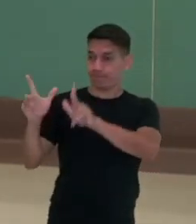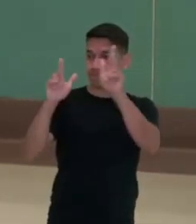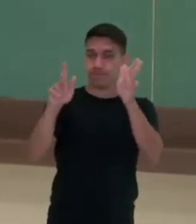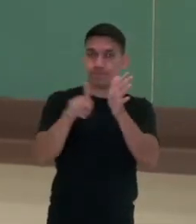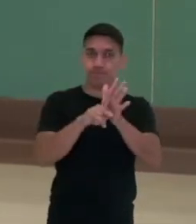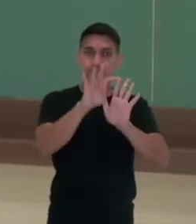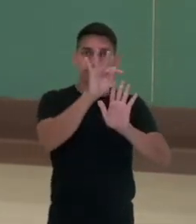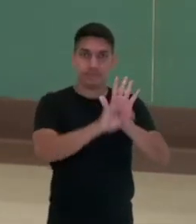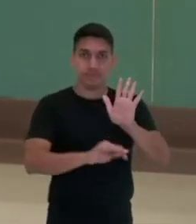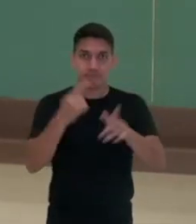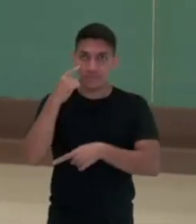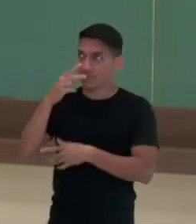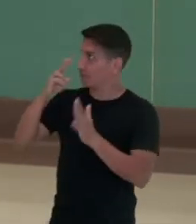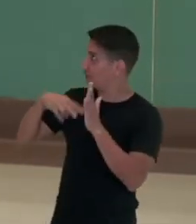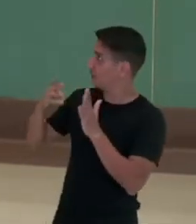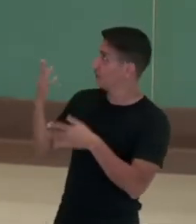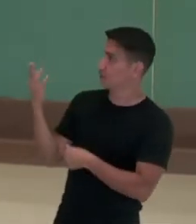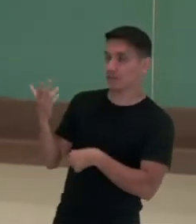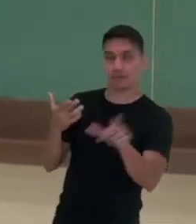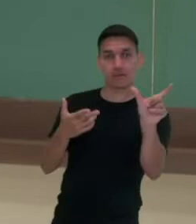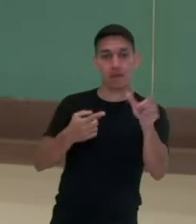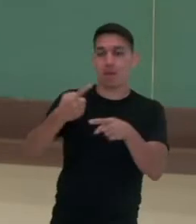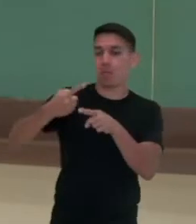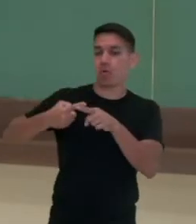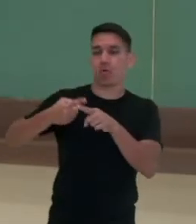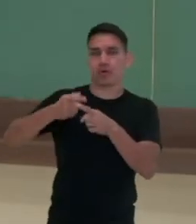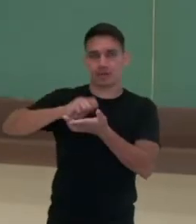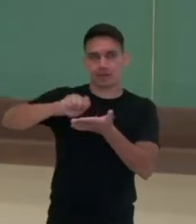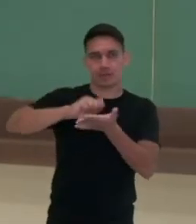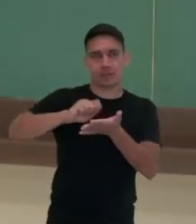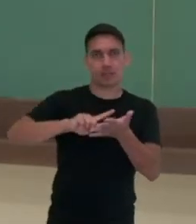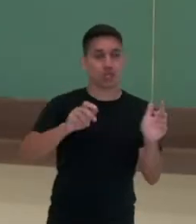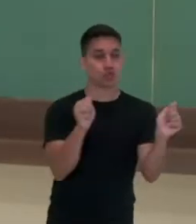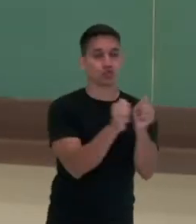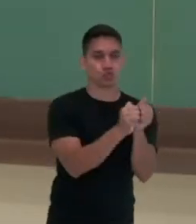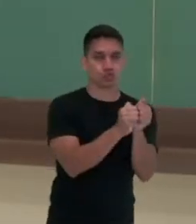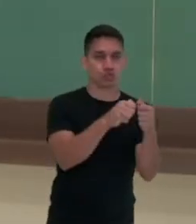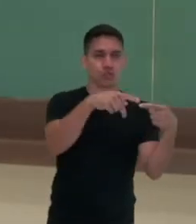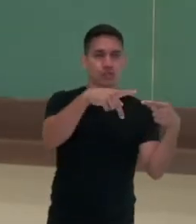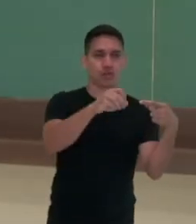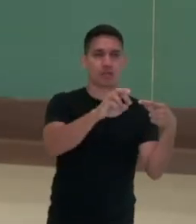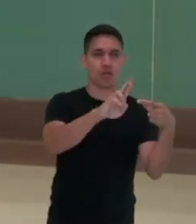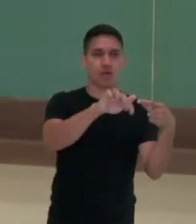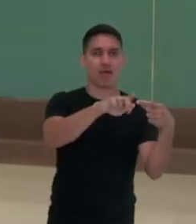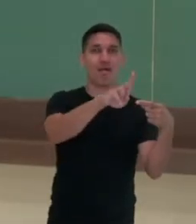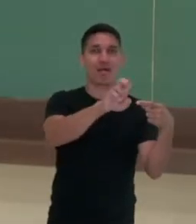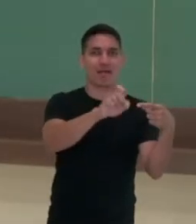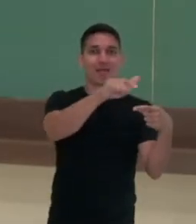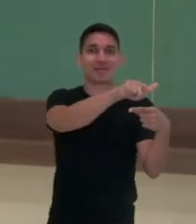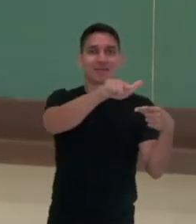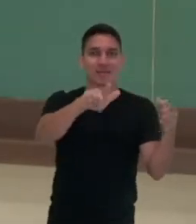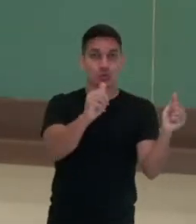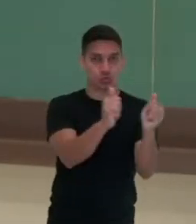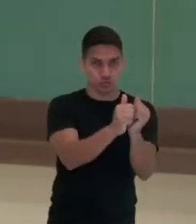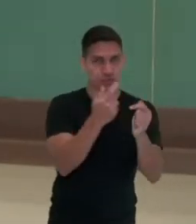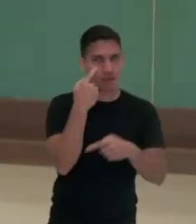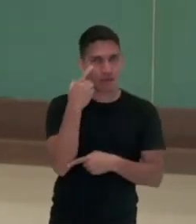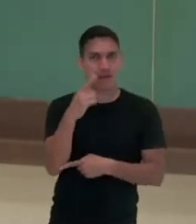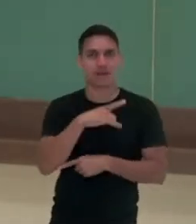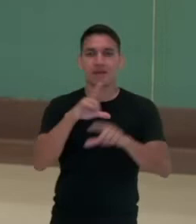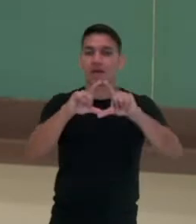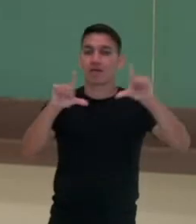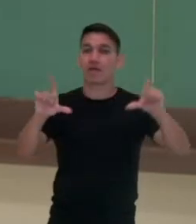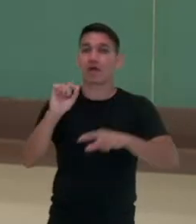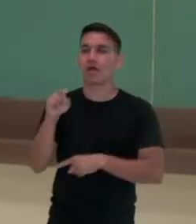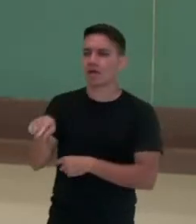texto que a gente leu, a palavra porquê se apresenta todo junto, né? O por e o que junto, sem acento circunflexo, na frase a